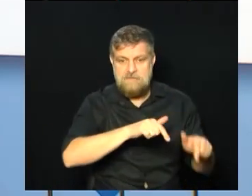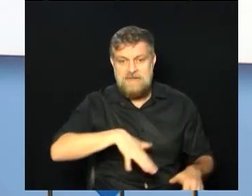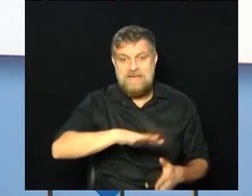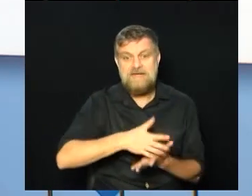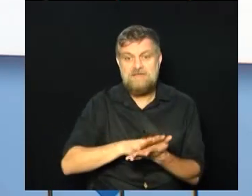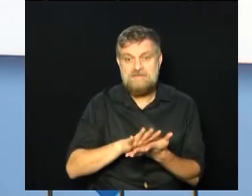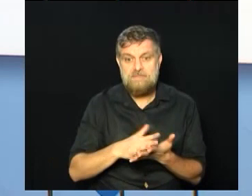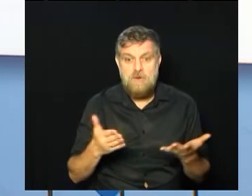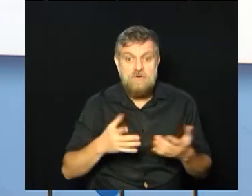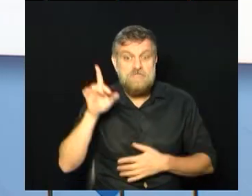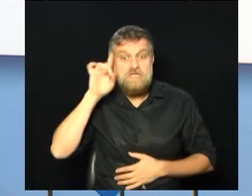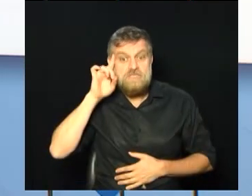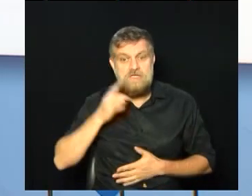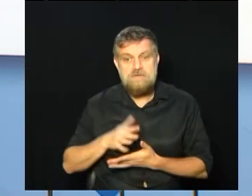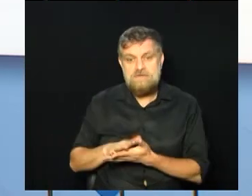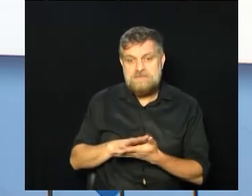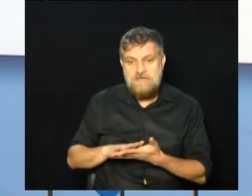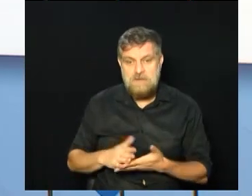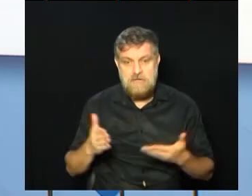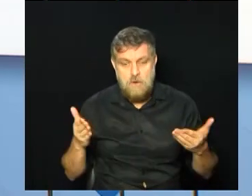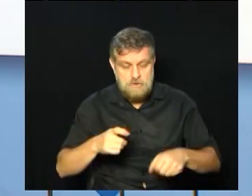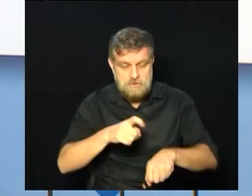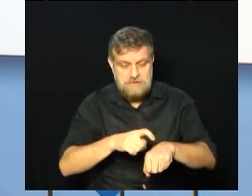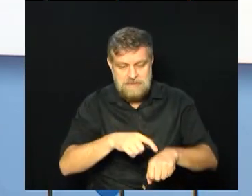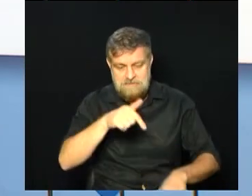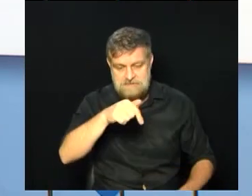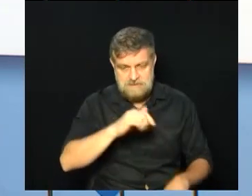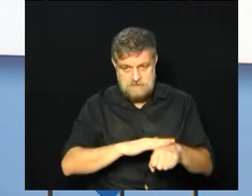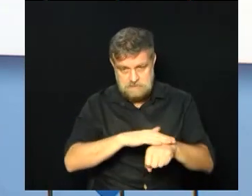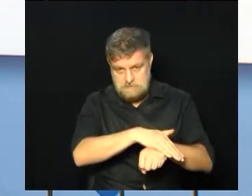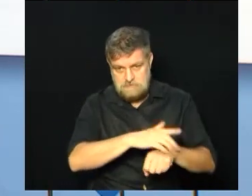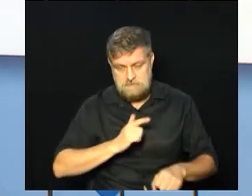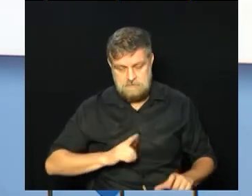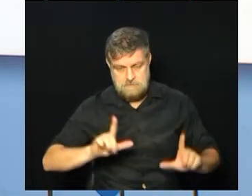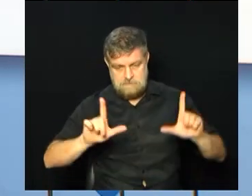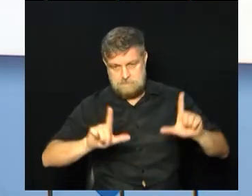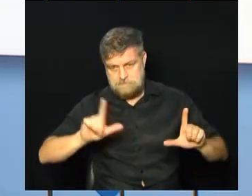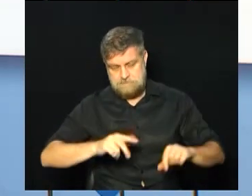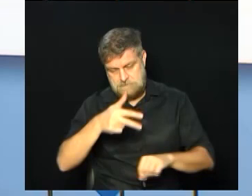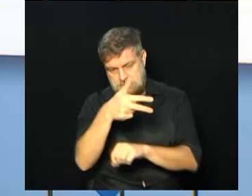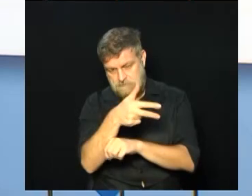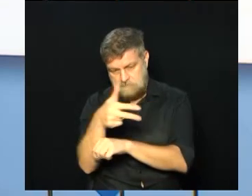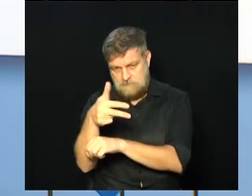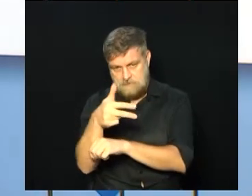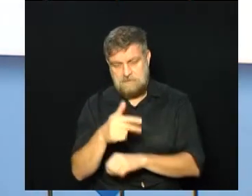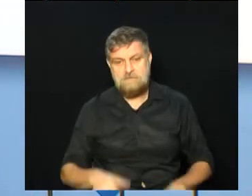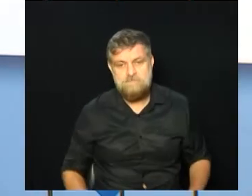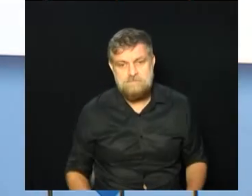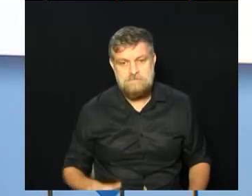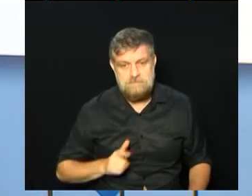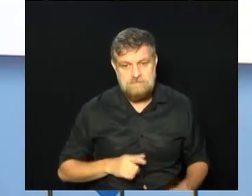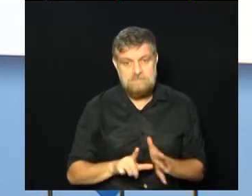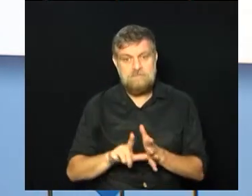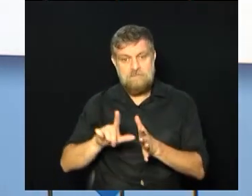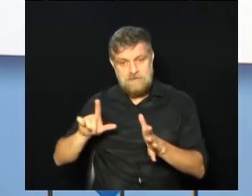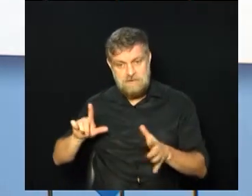samba? Então, por isso, a gente tem esse evento hoje a partir das 7 horas, com transmissão ao vivo pela TV Câmara Campinas. Mas